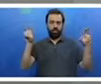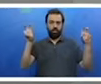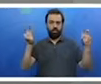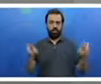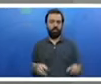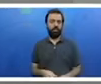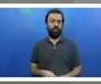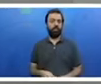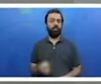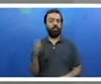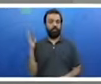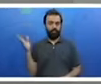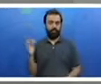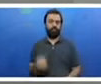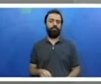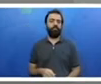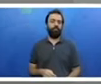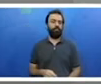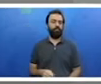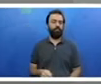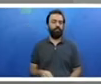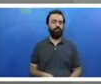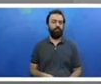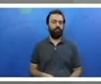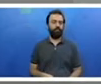sobre as funções químicas.